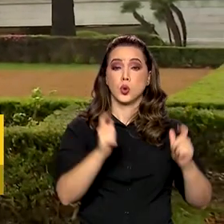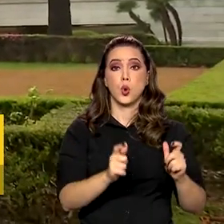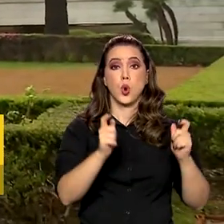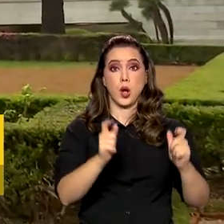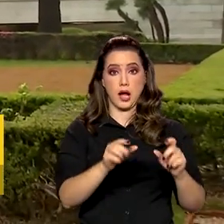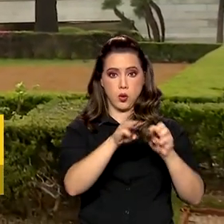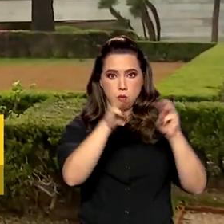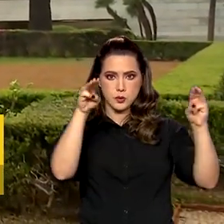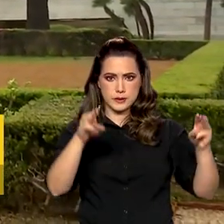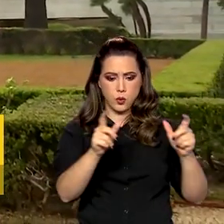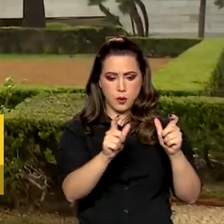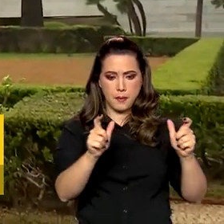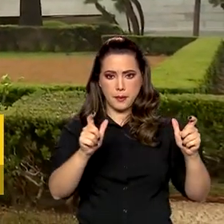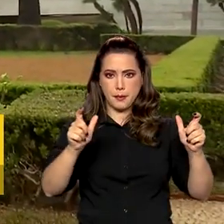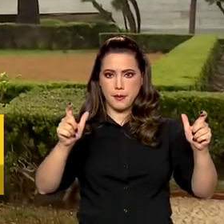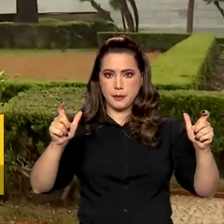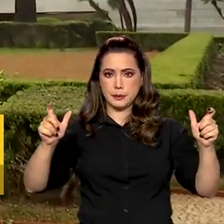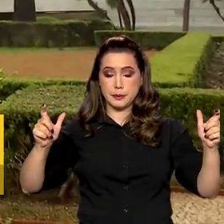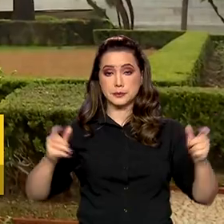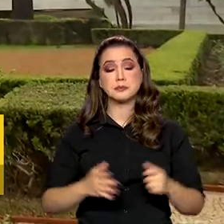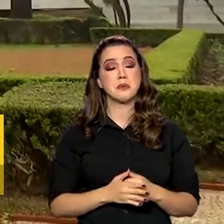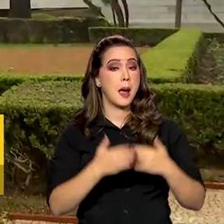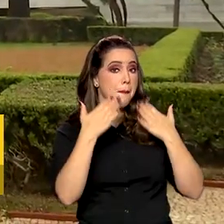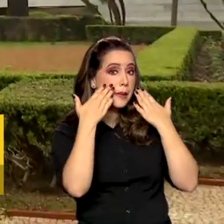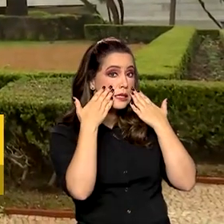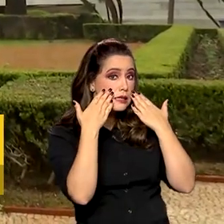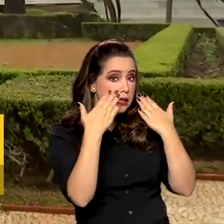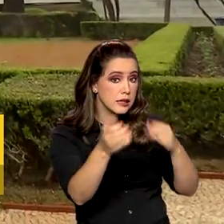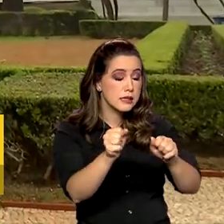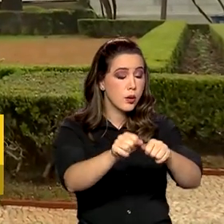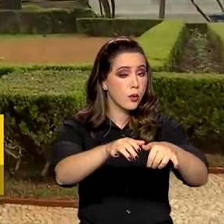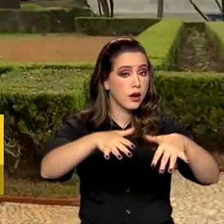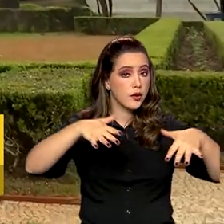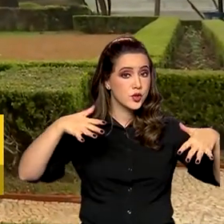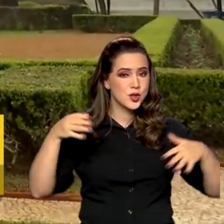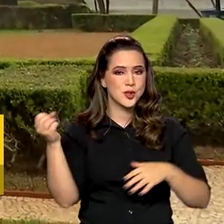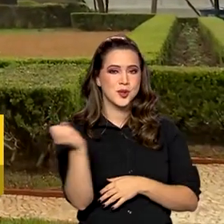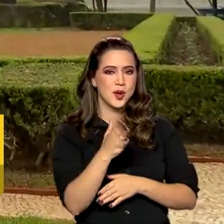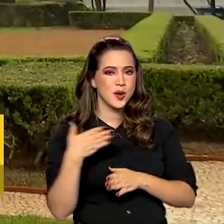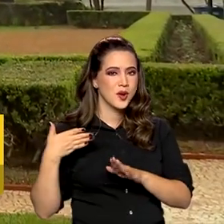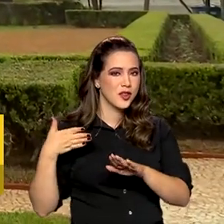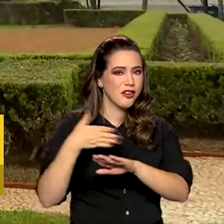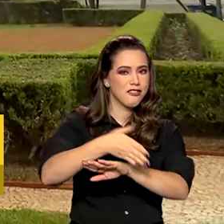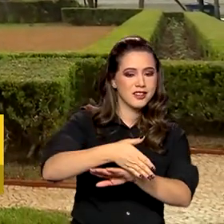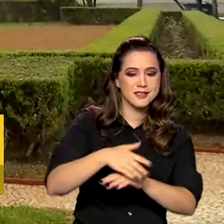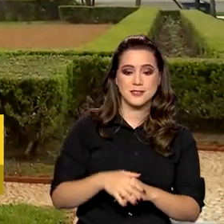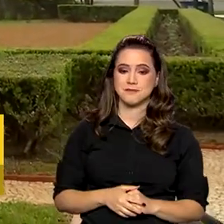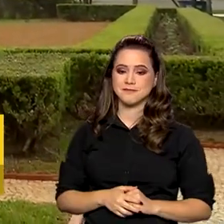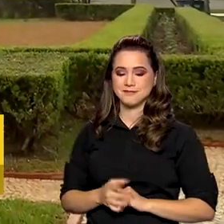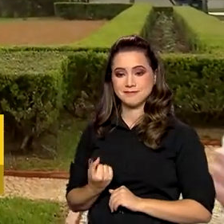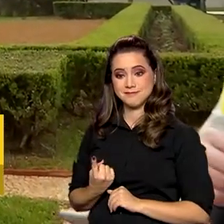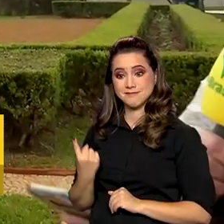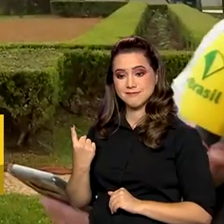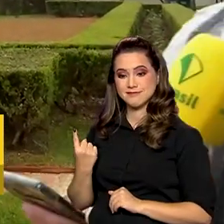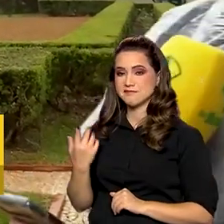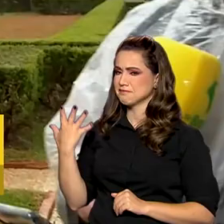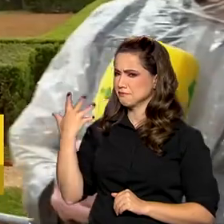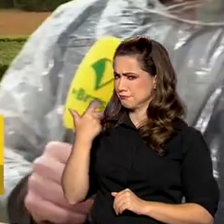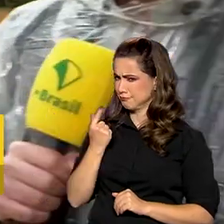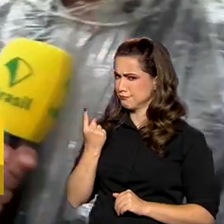novo pavimento conta com salas de exposições, auditório e a nova entrada do museu. Aí amanhã